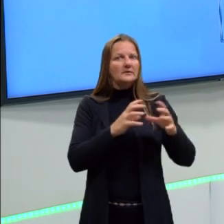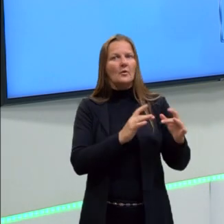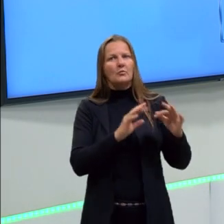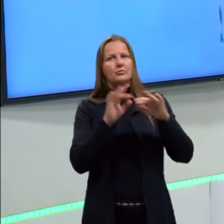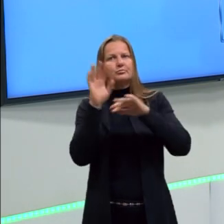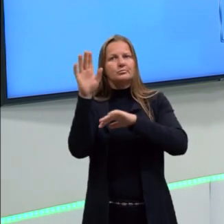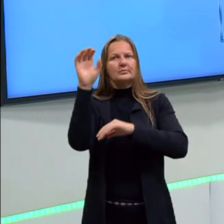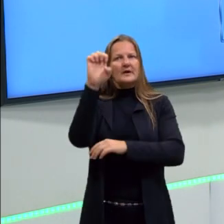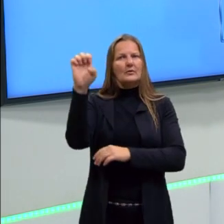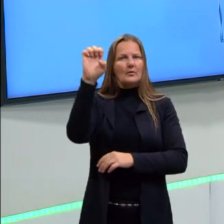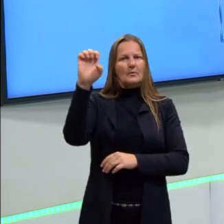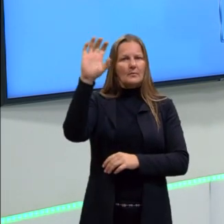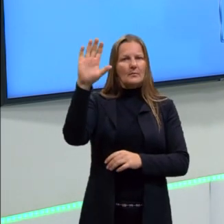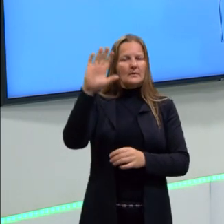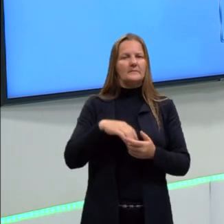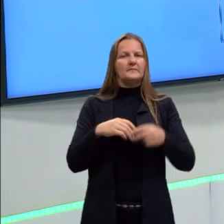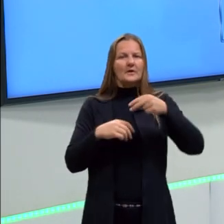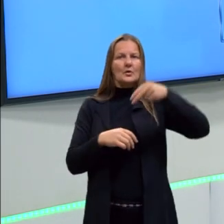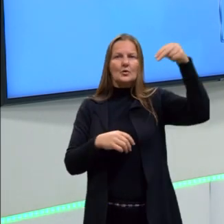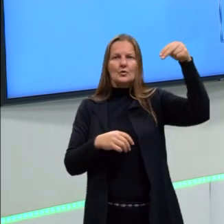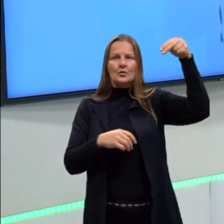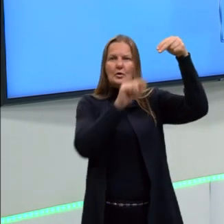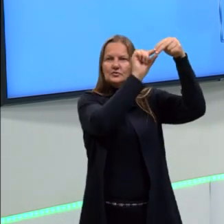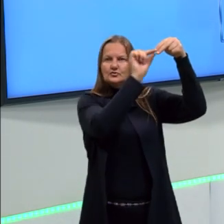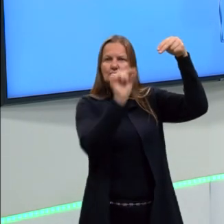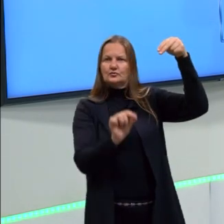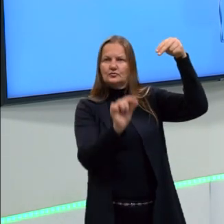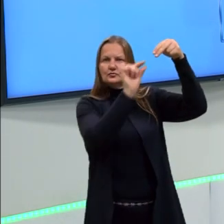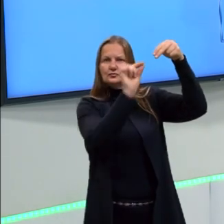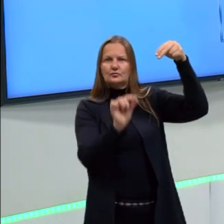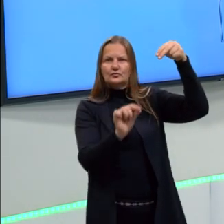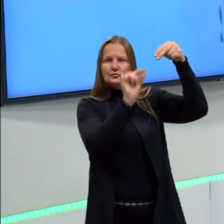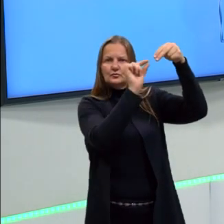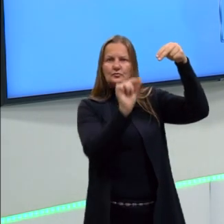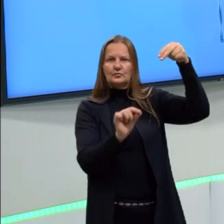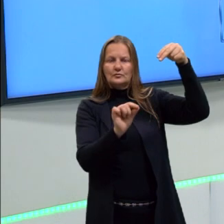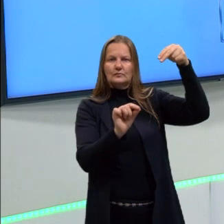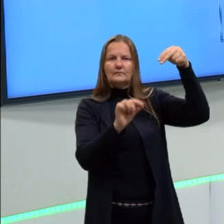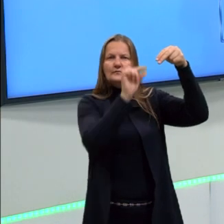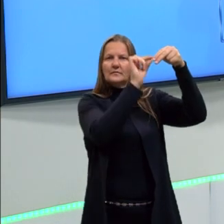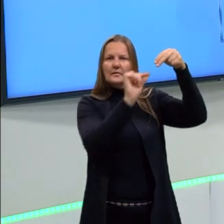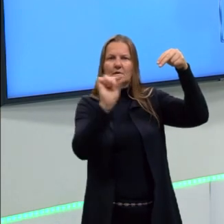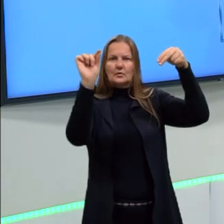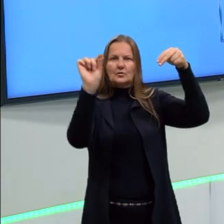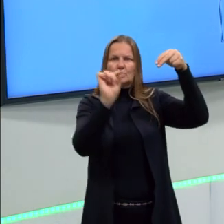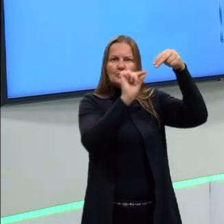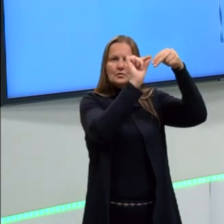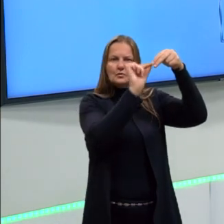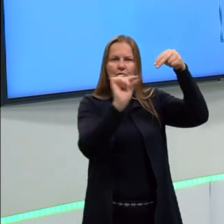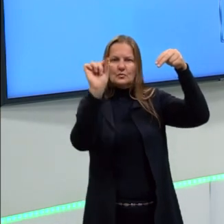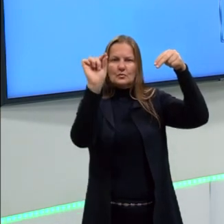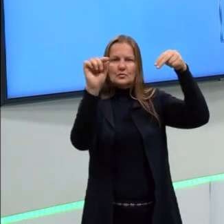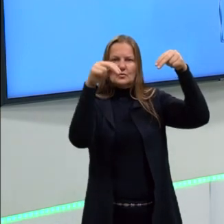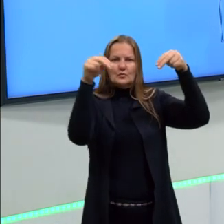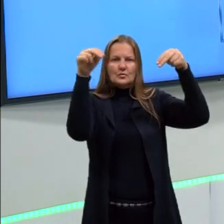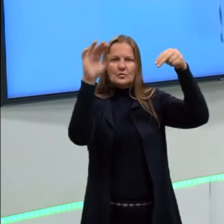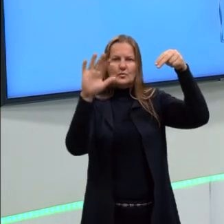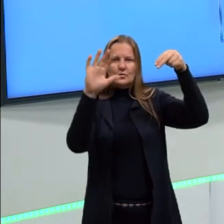essa relação aí e com essas drogas do sertão que vão ser relacionados a